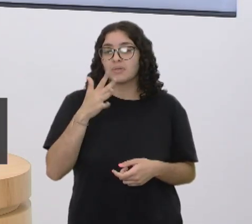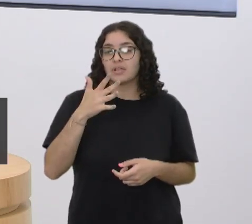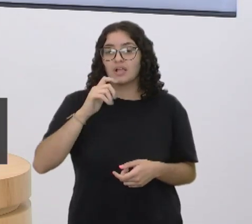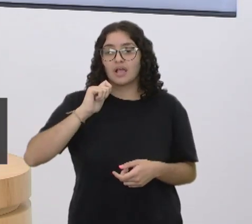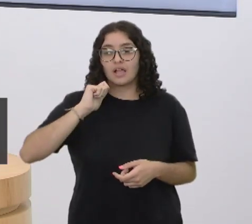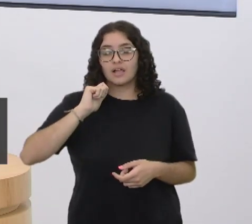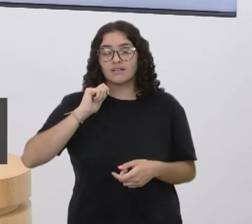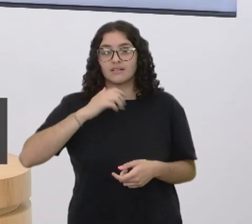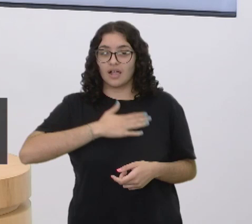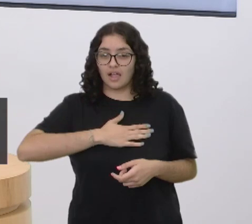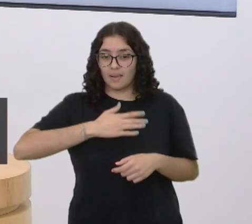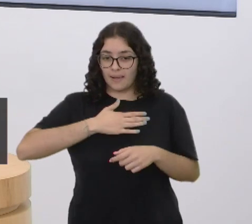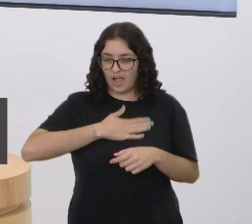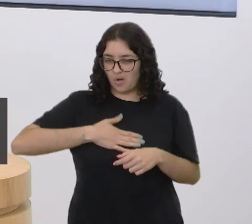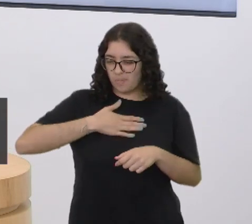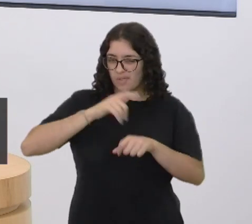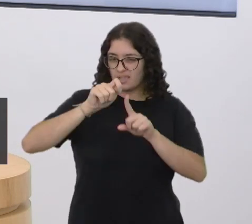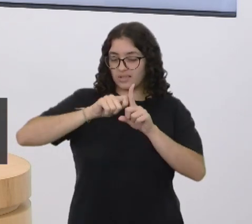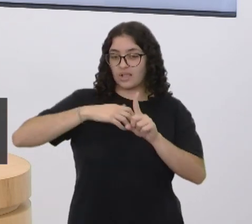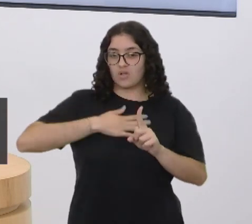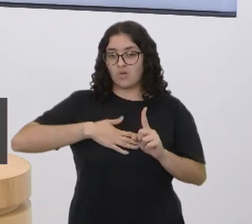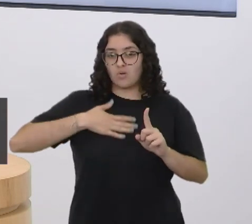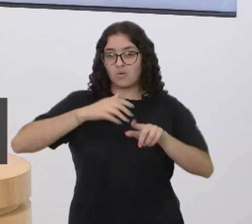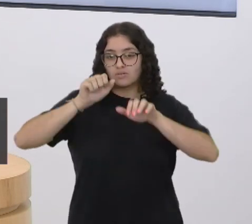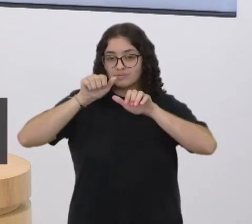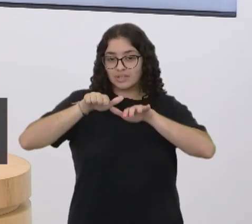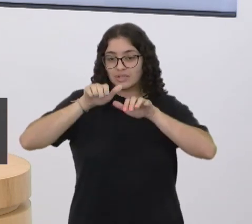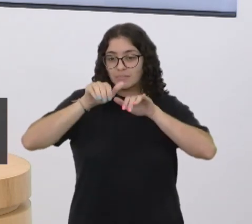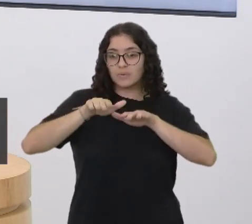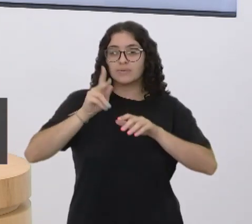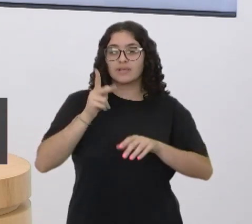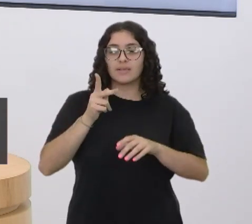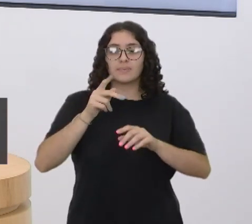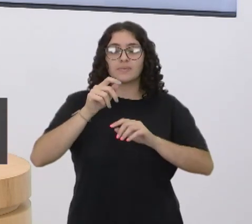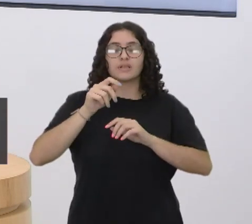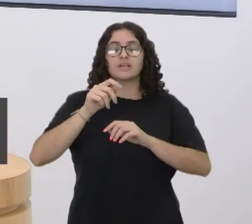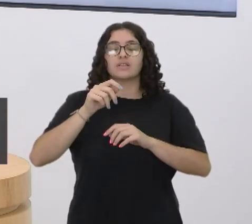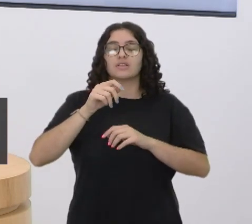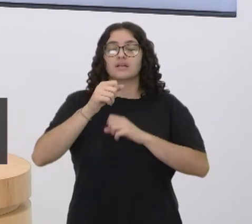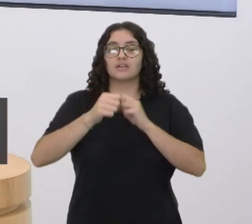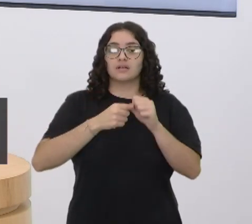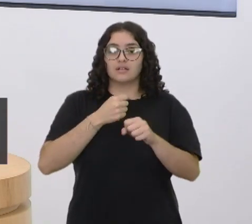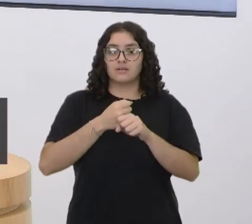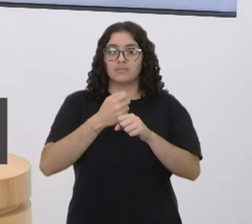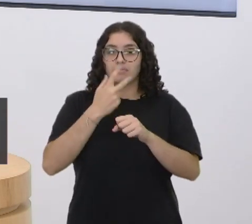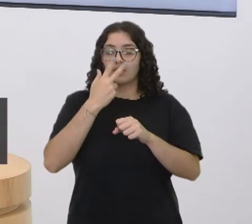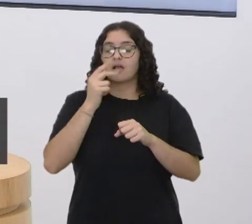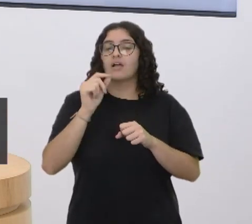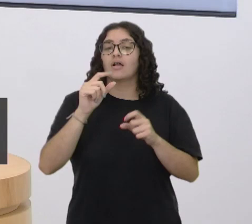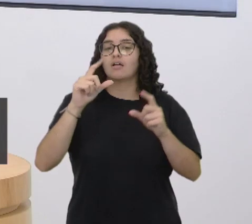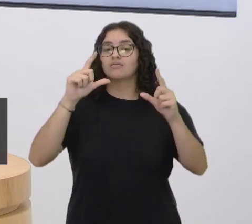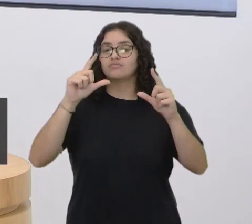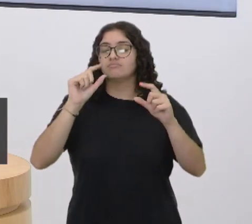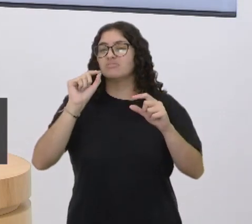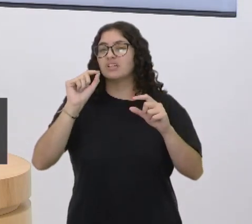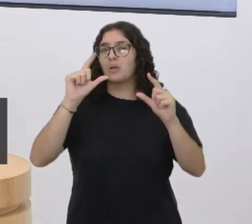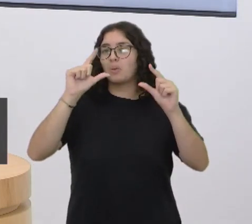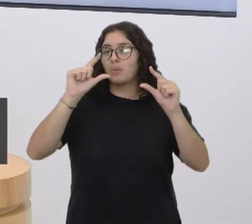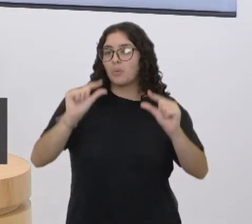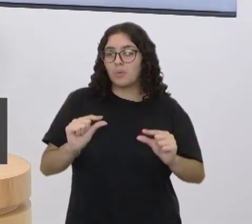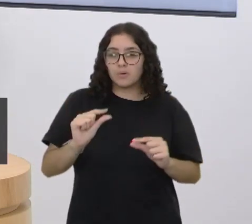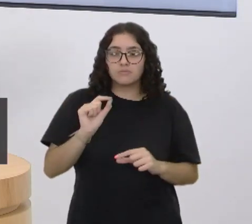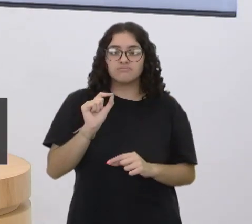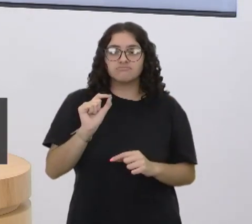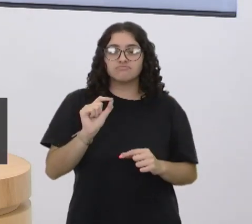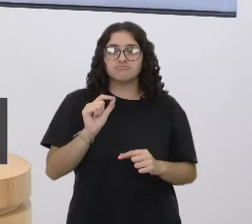agosto, setembro de quase todo ano, a gente entra em déficit natural, que é o quê? A gente